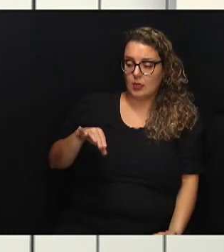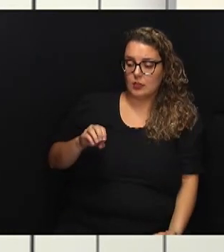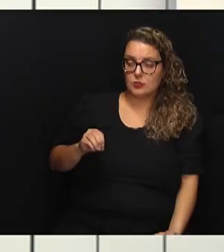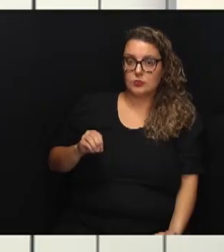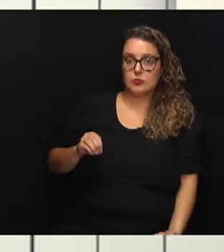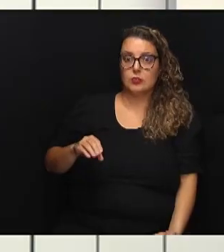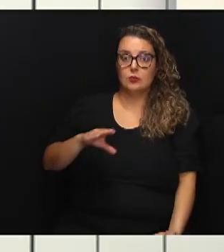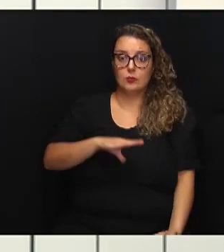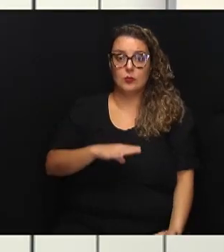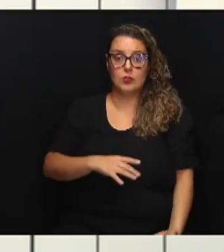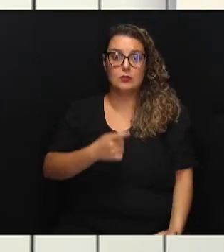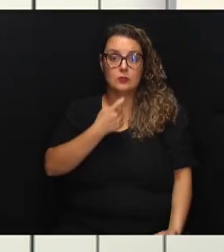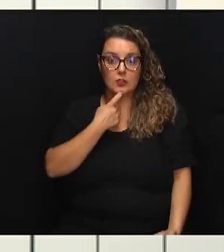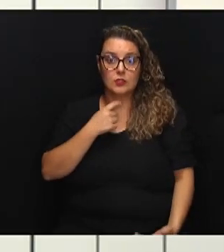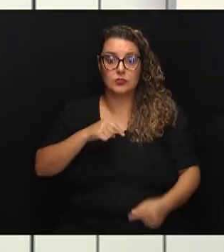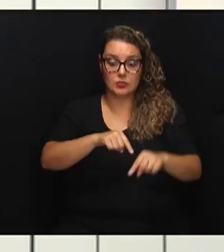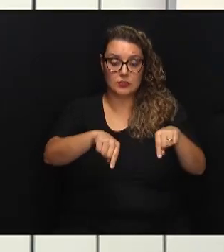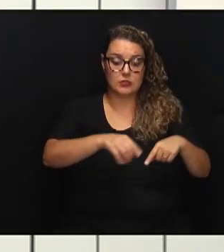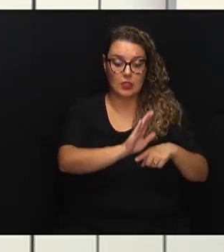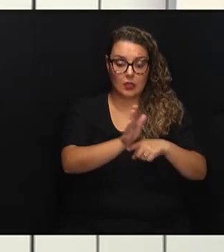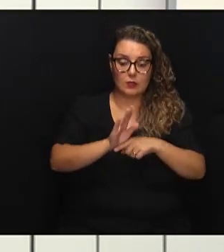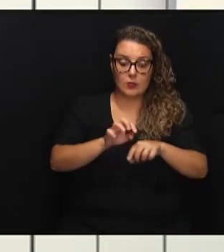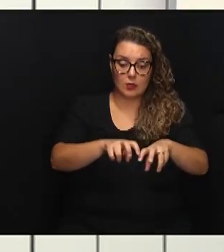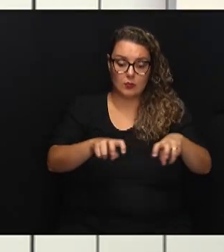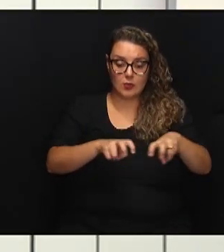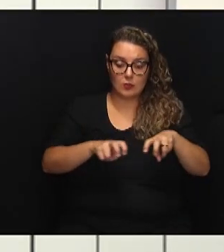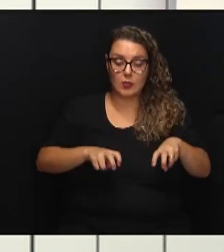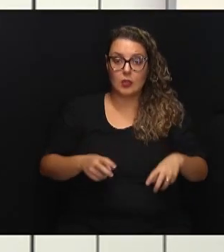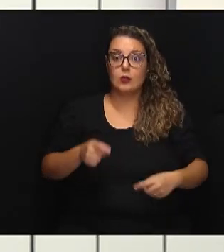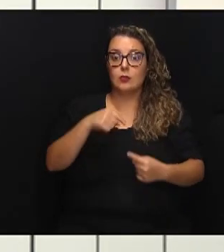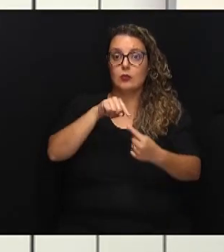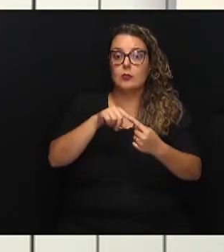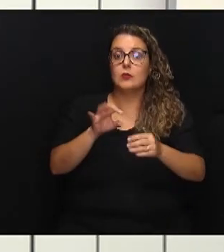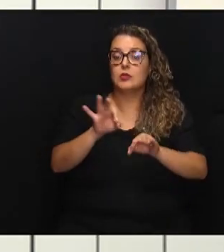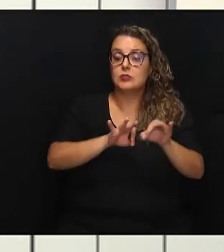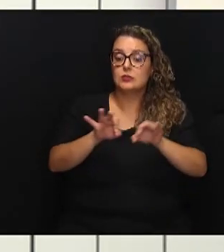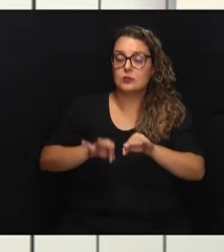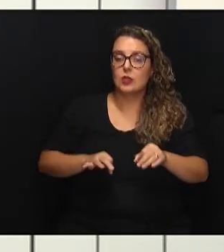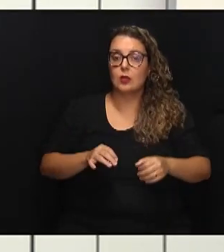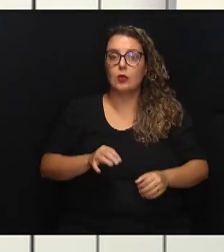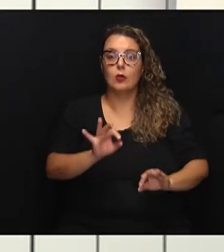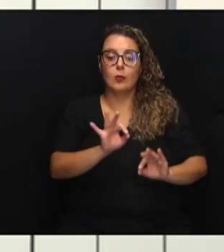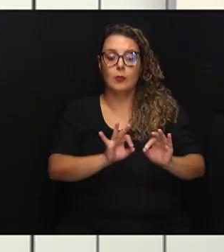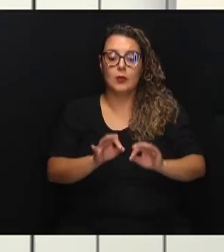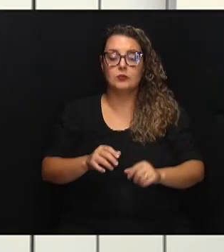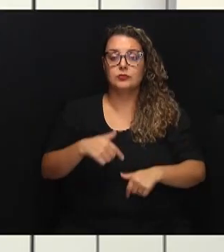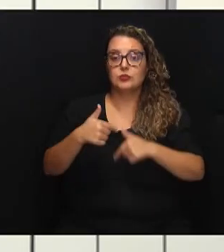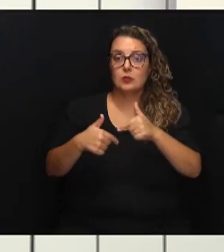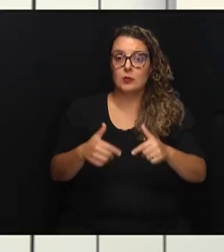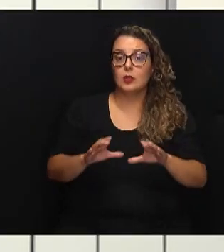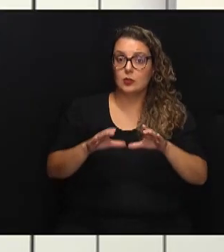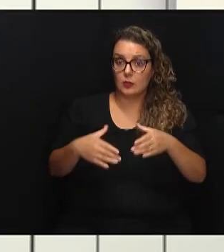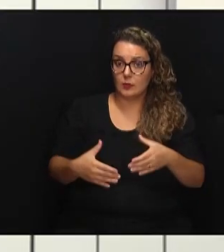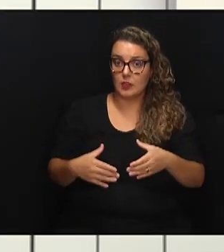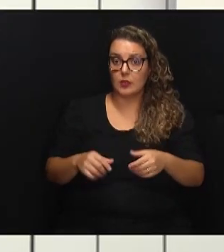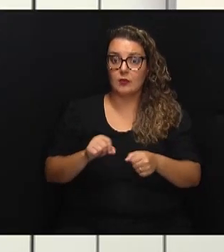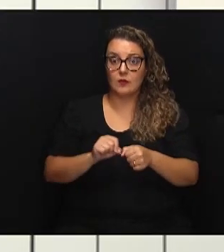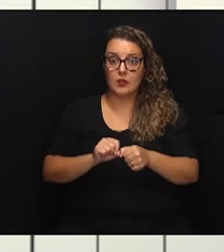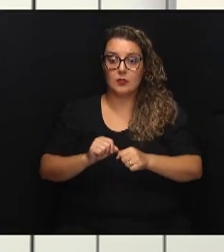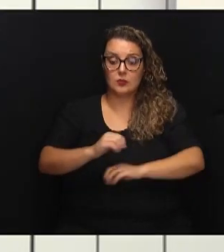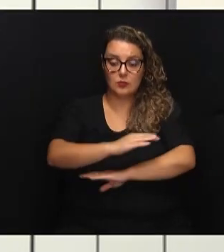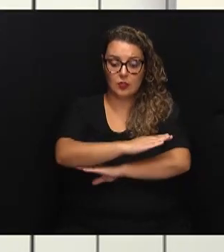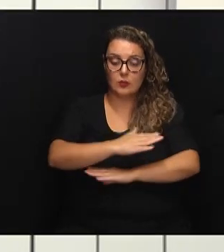de Cinema teve como objetivo definir o plano de trabalho do colegiado. Realizado no plenário da Câmara,